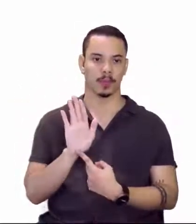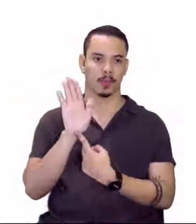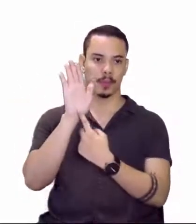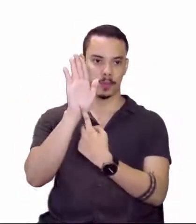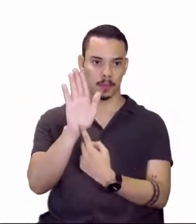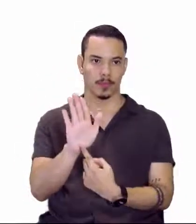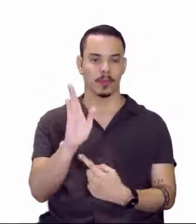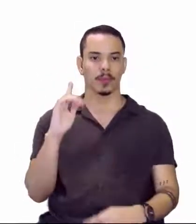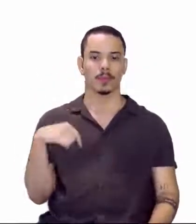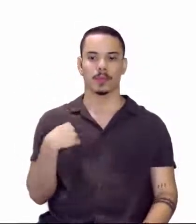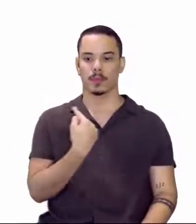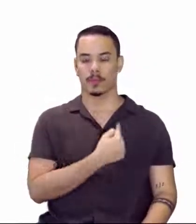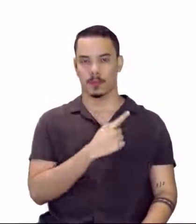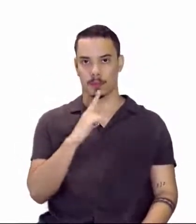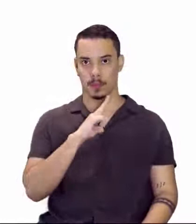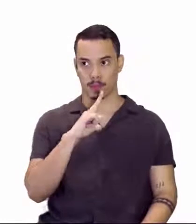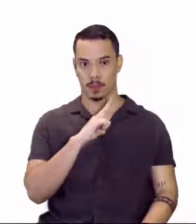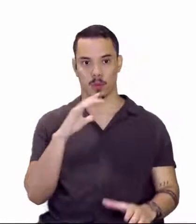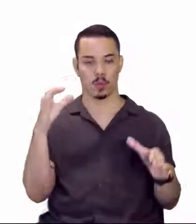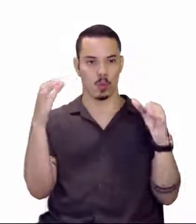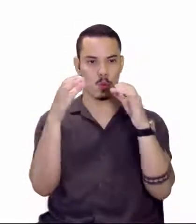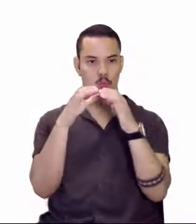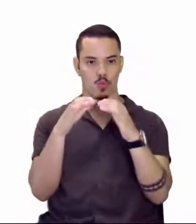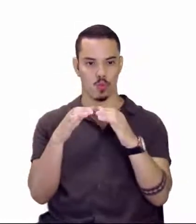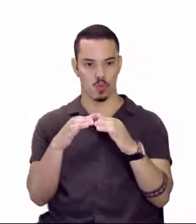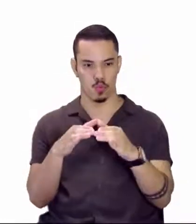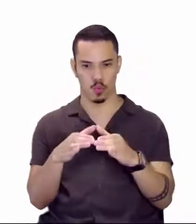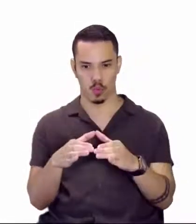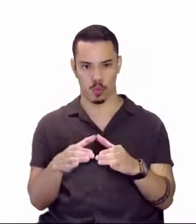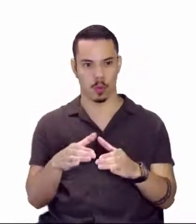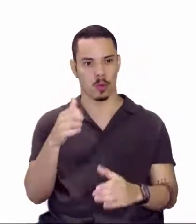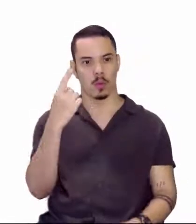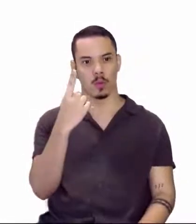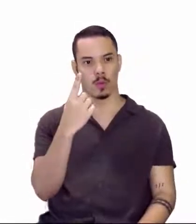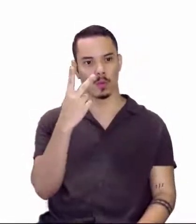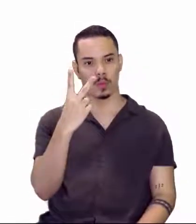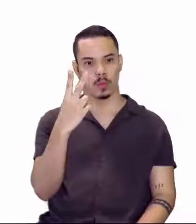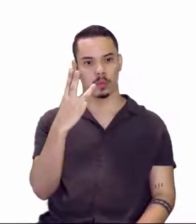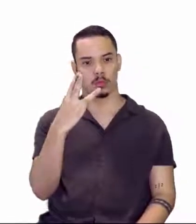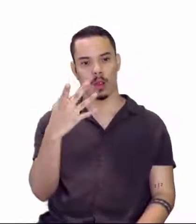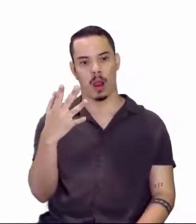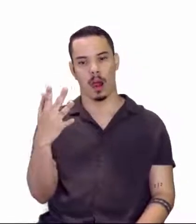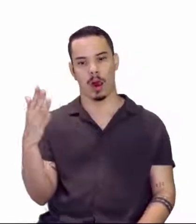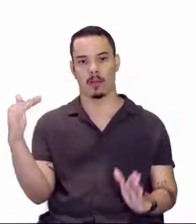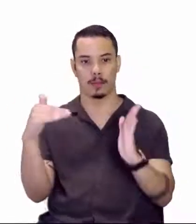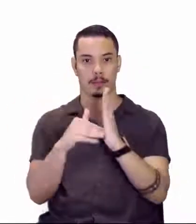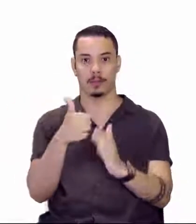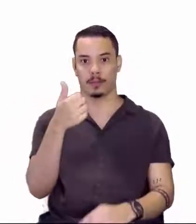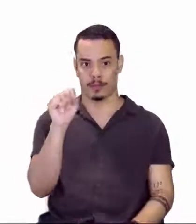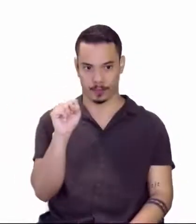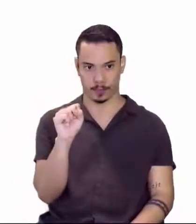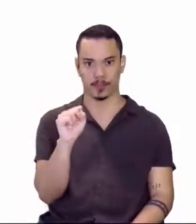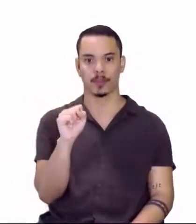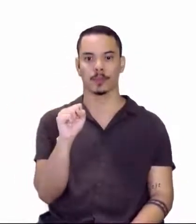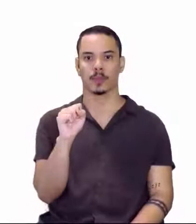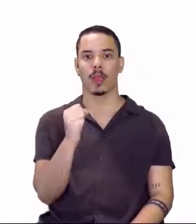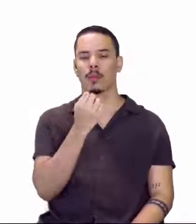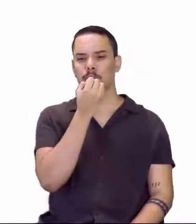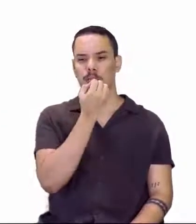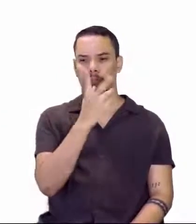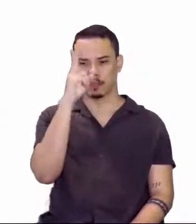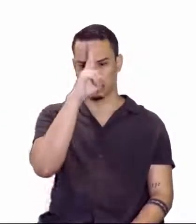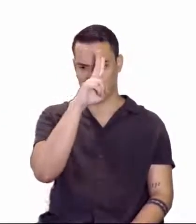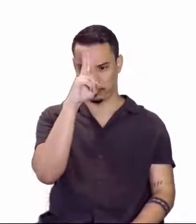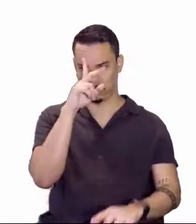nós temos os grupos 1, 2, 3, 14 até o 18. E é bom lembrar que os